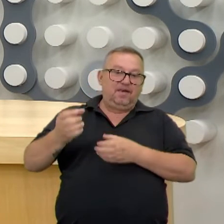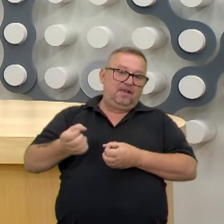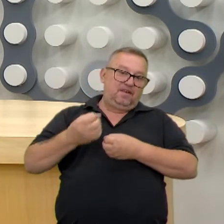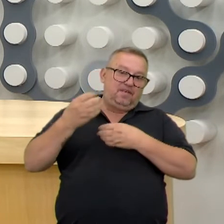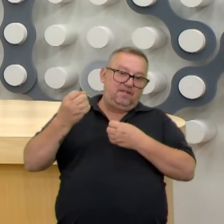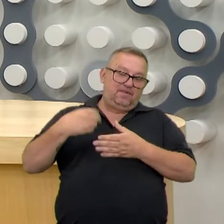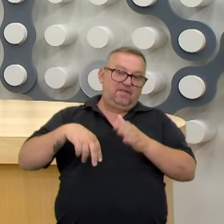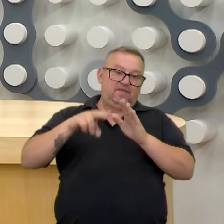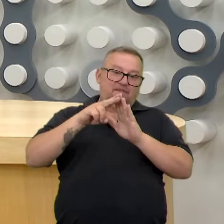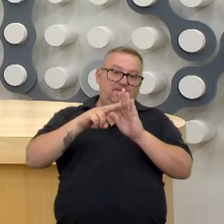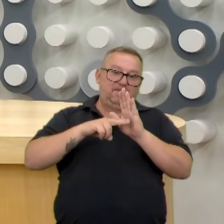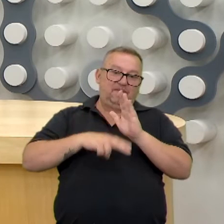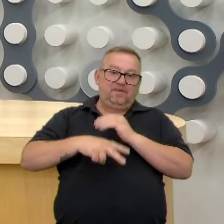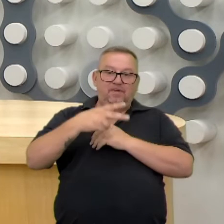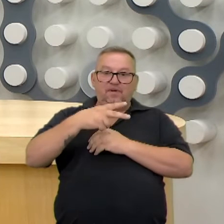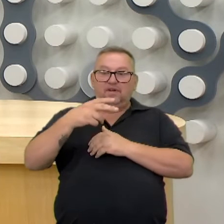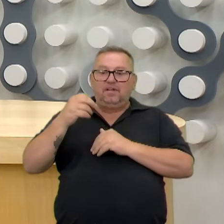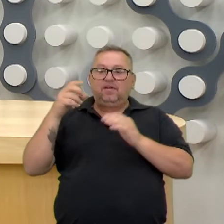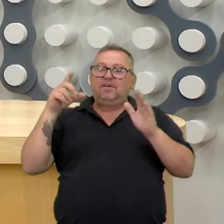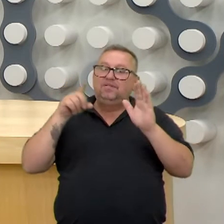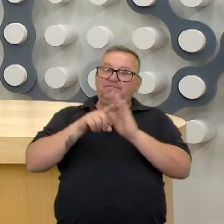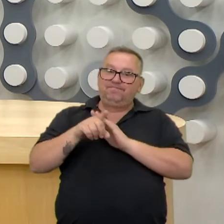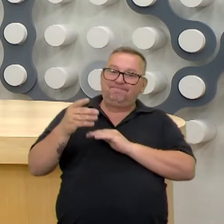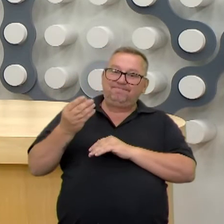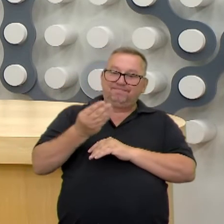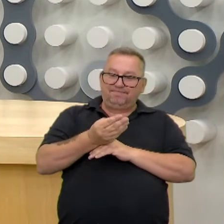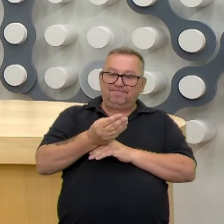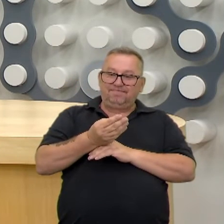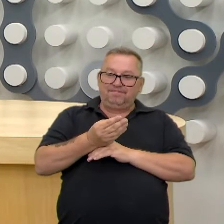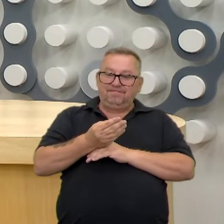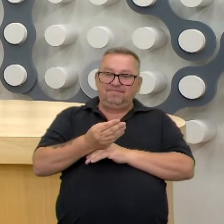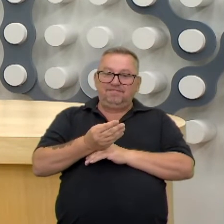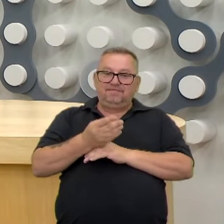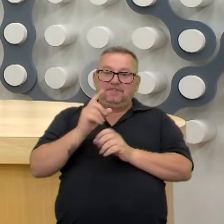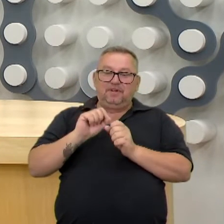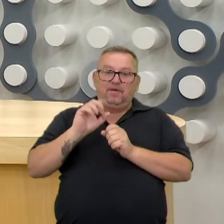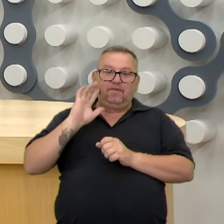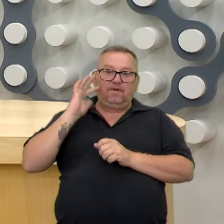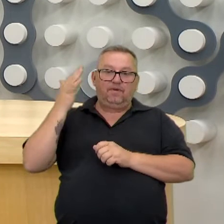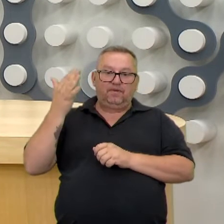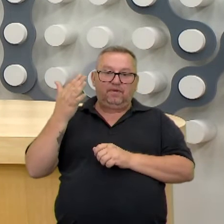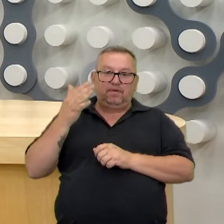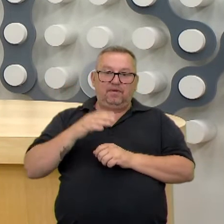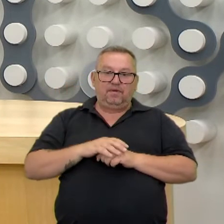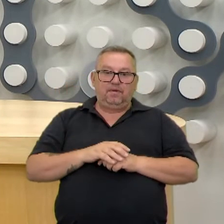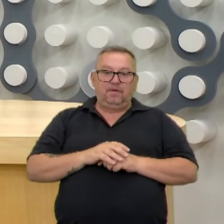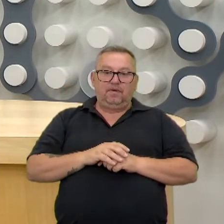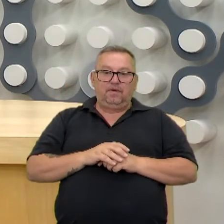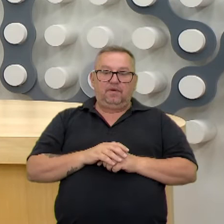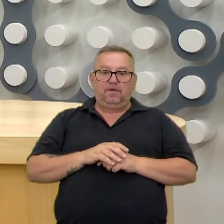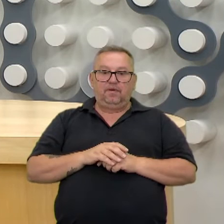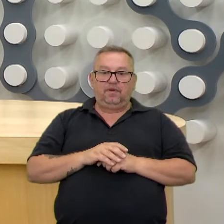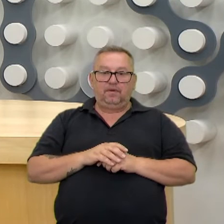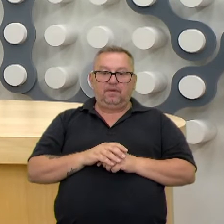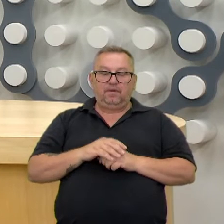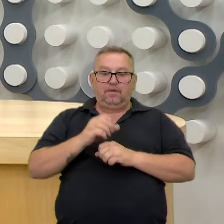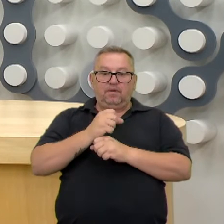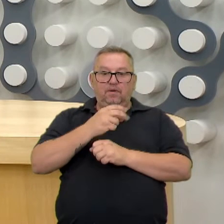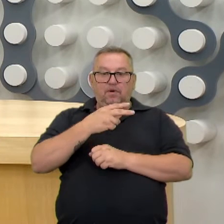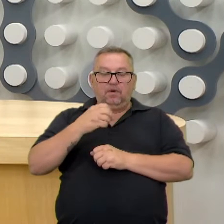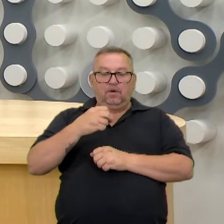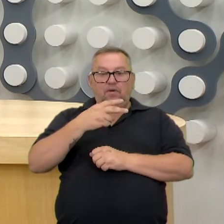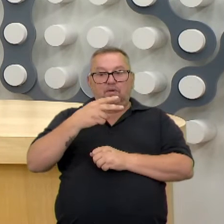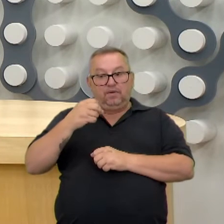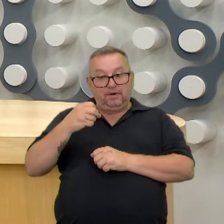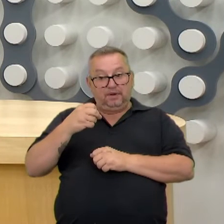informações, captam ela e aí nós vamos ter aí o censo, que é o que vai acontecer agora, né? O censo que deveria acontecer em 2020,